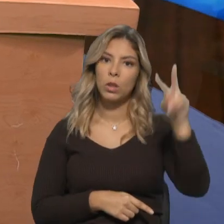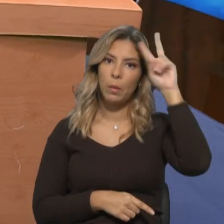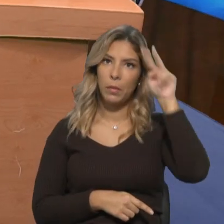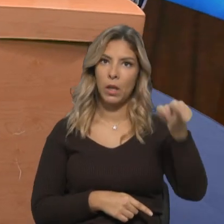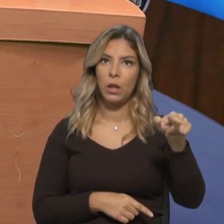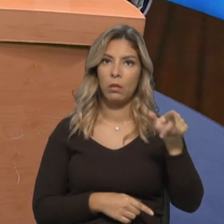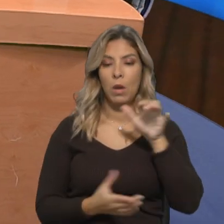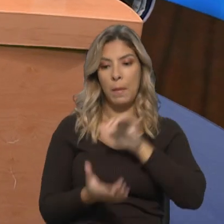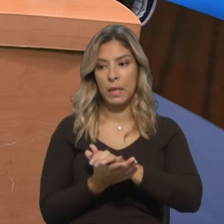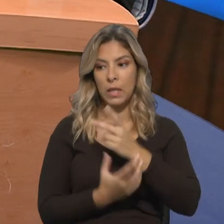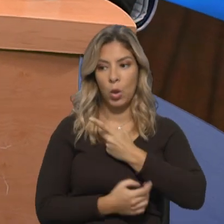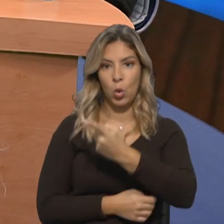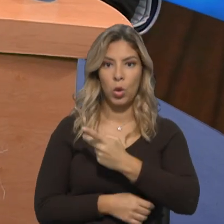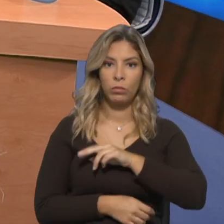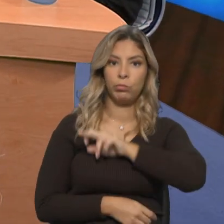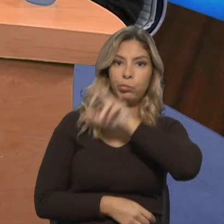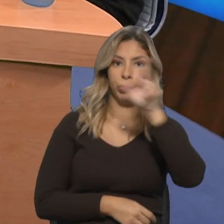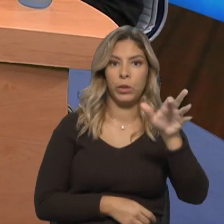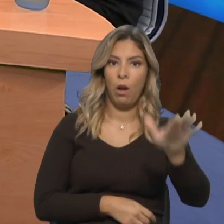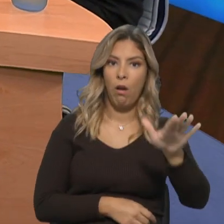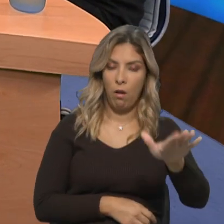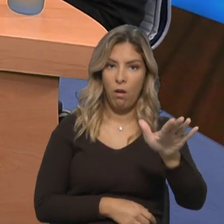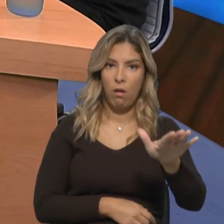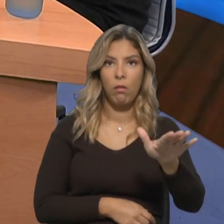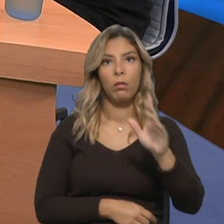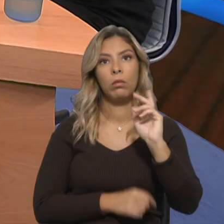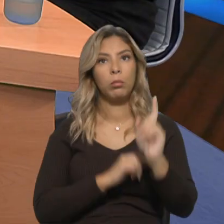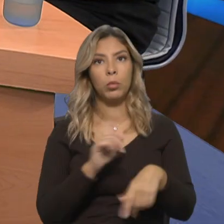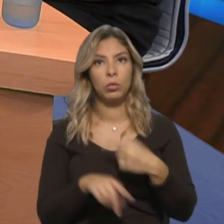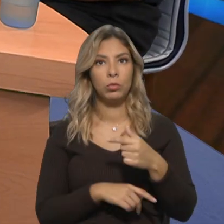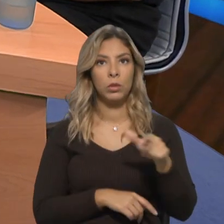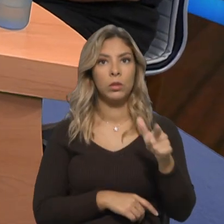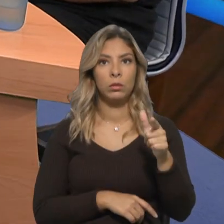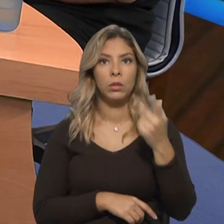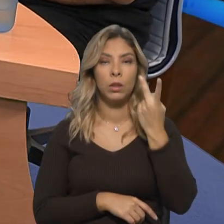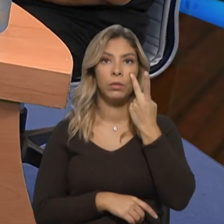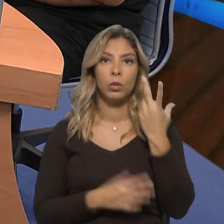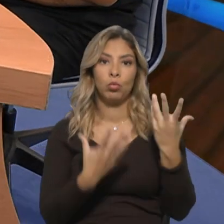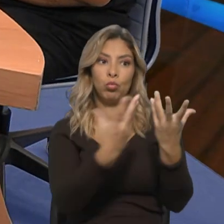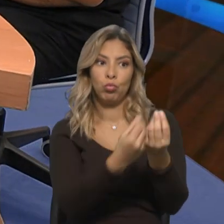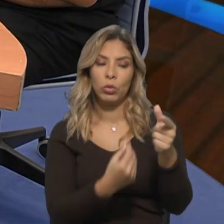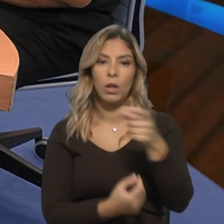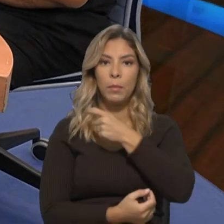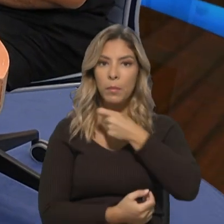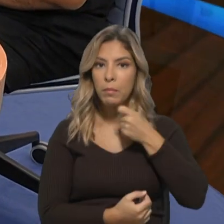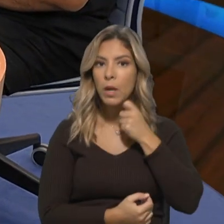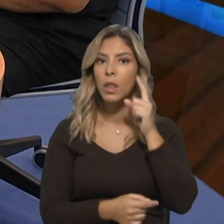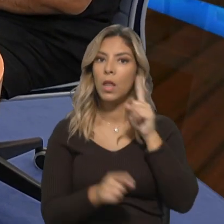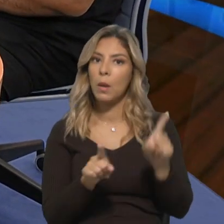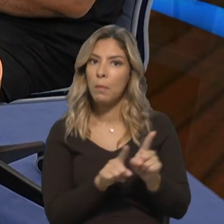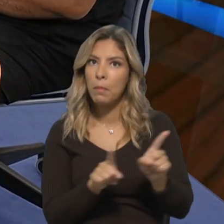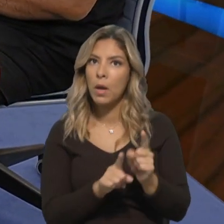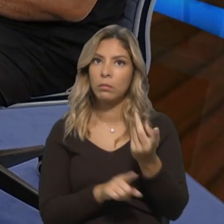com a minha esposa, partimos, tivemos em missão onde tivemos também em vida conjunta com os padres e com as irmãs e trabalhámos também